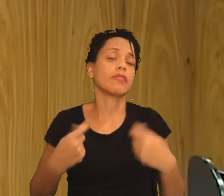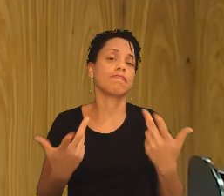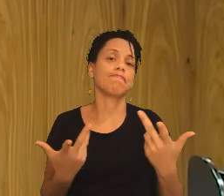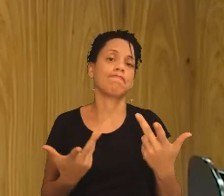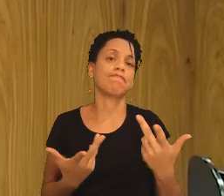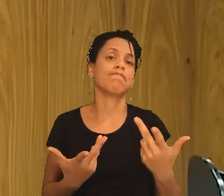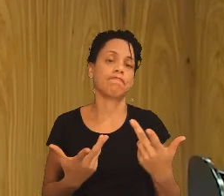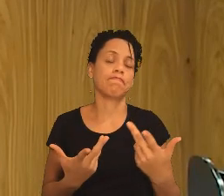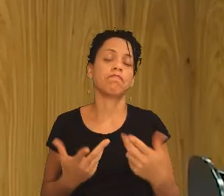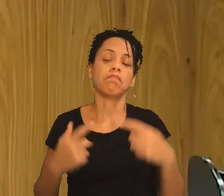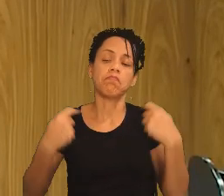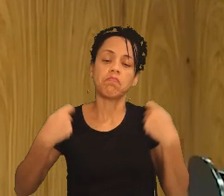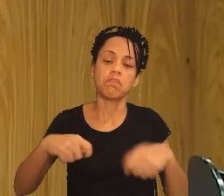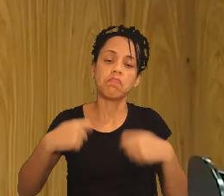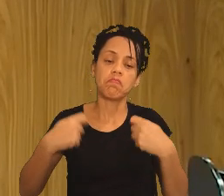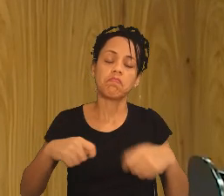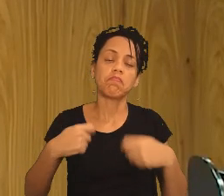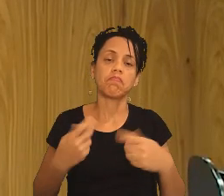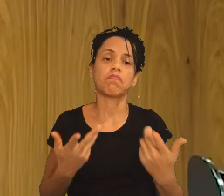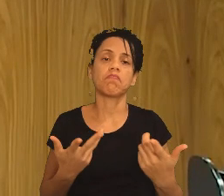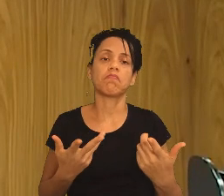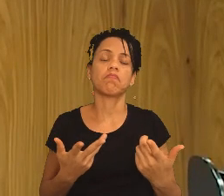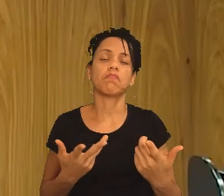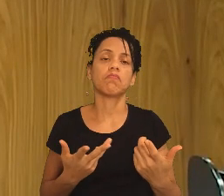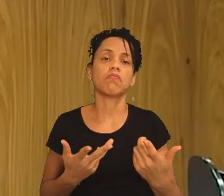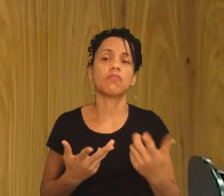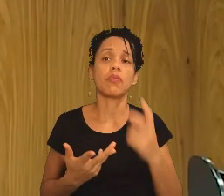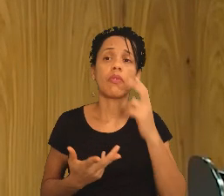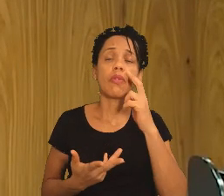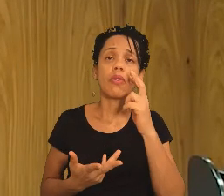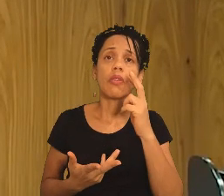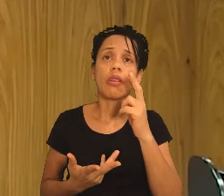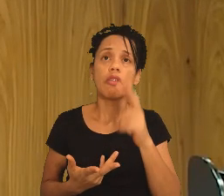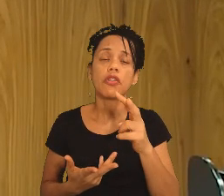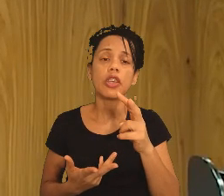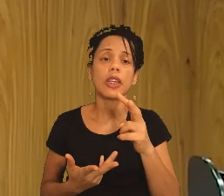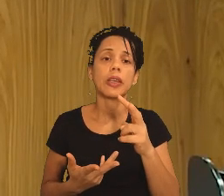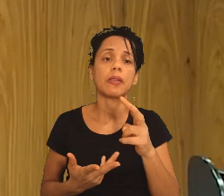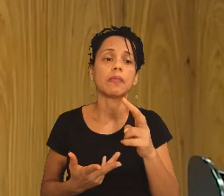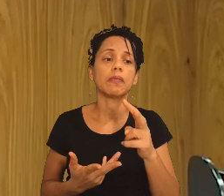Judiciário lhe ouvirmos e sabermos que